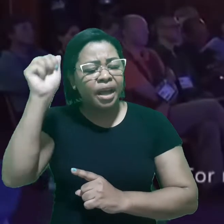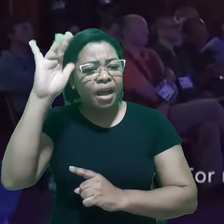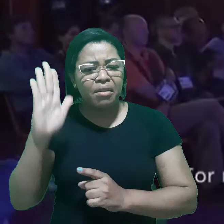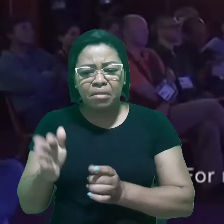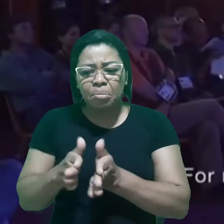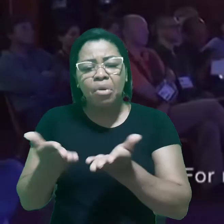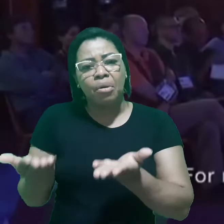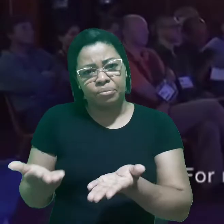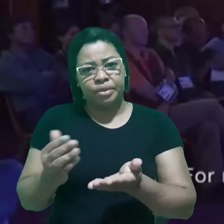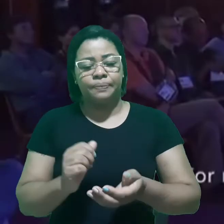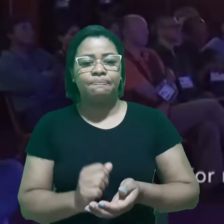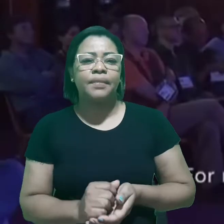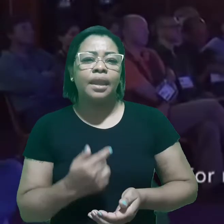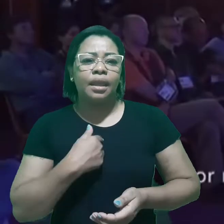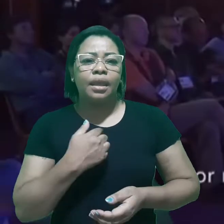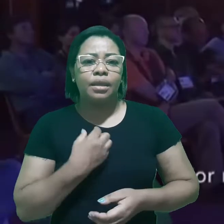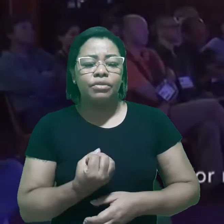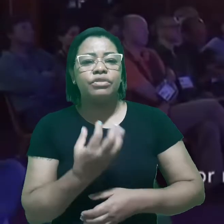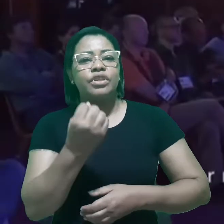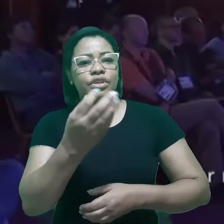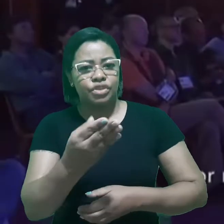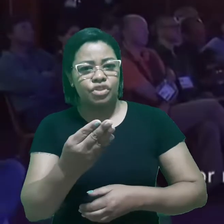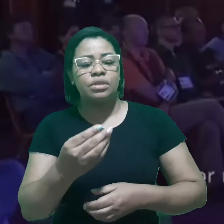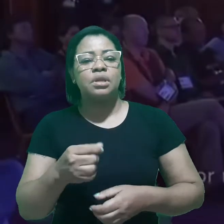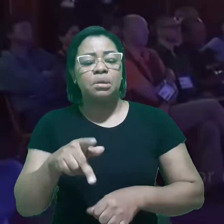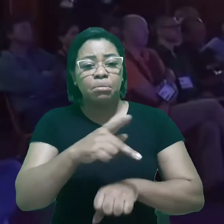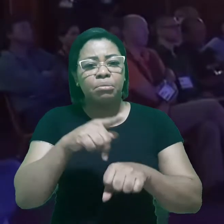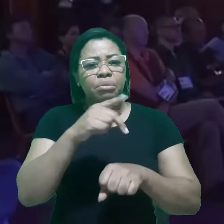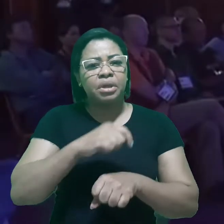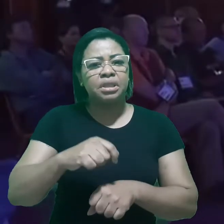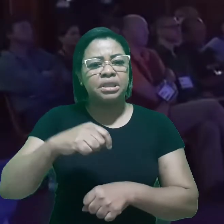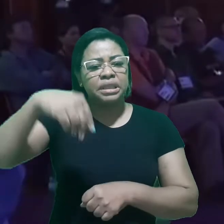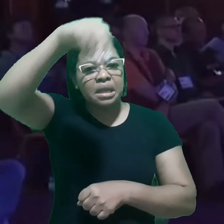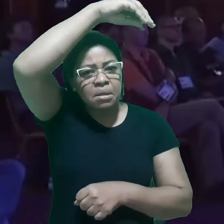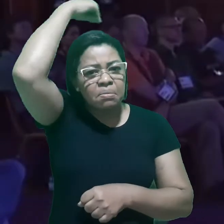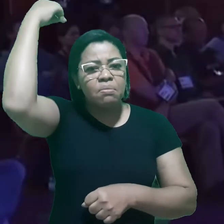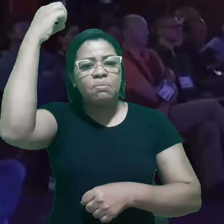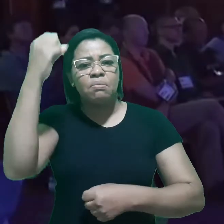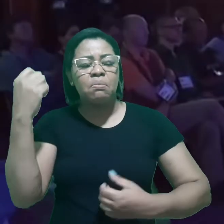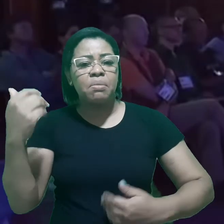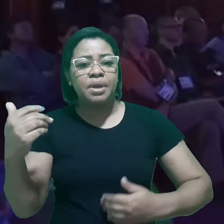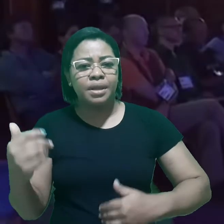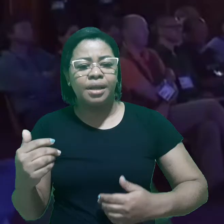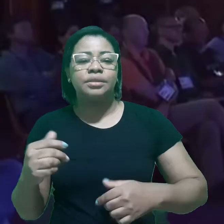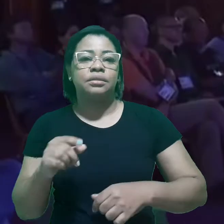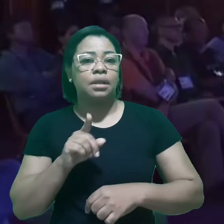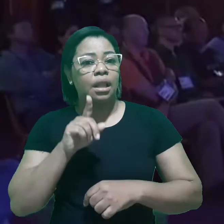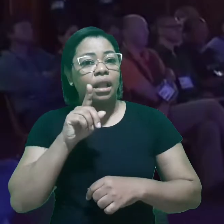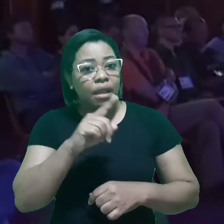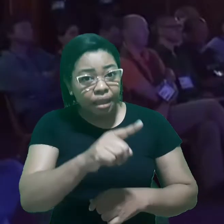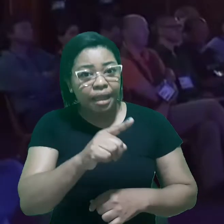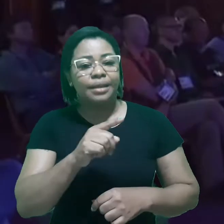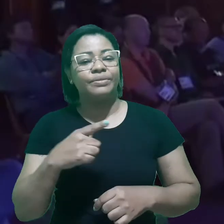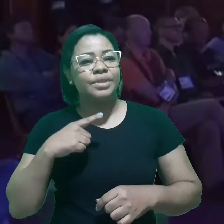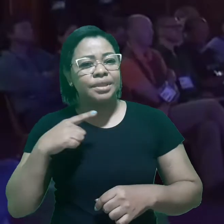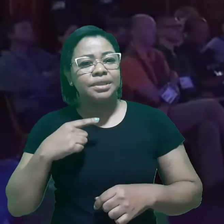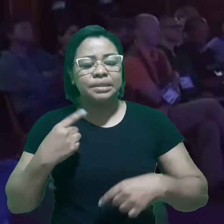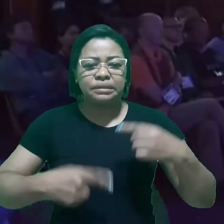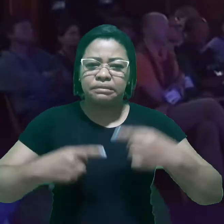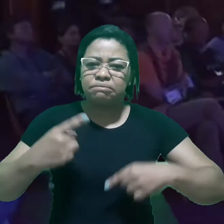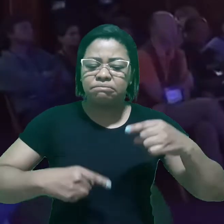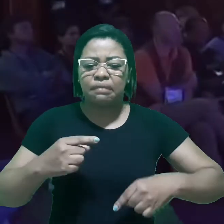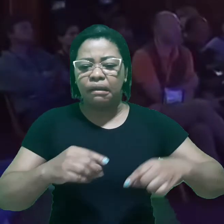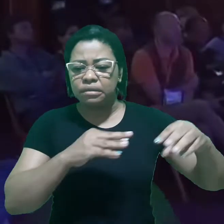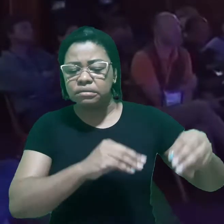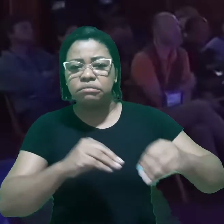naquela época era tenso e havia debates sobre imigração. E como frequentemente acontece na América, imigração